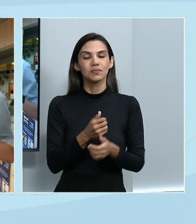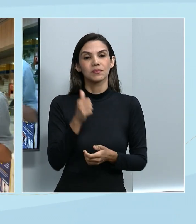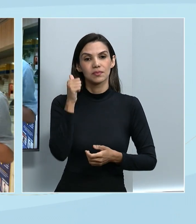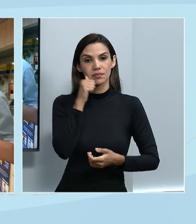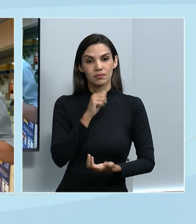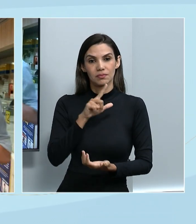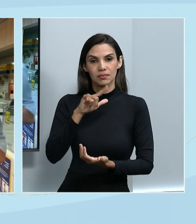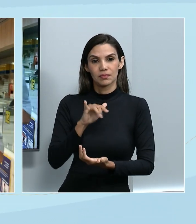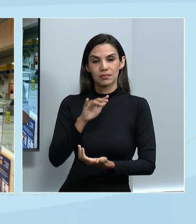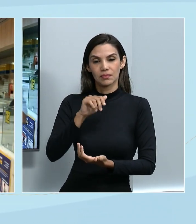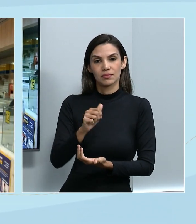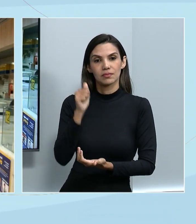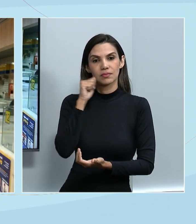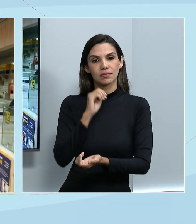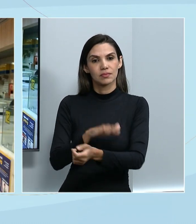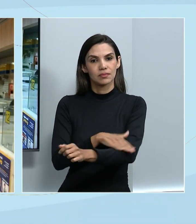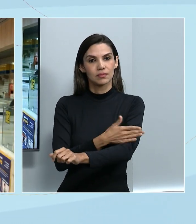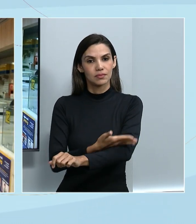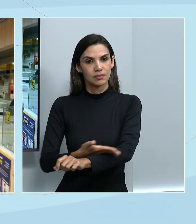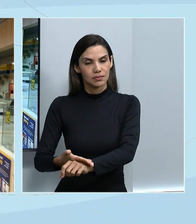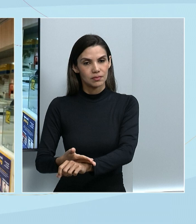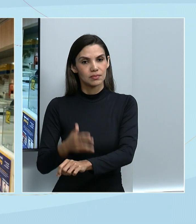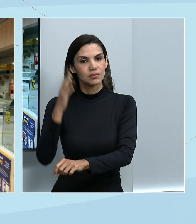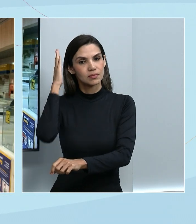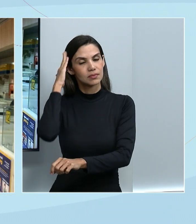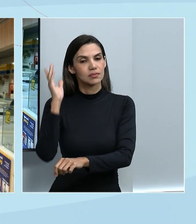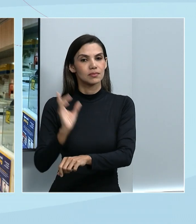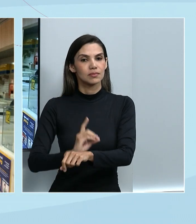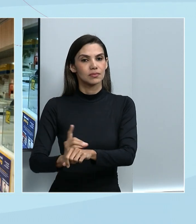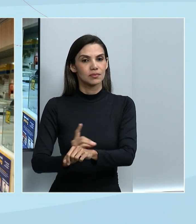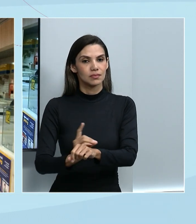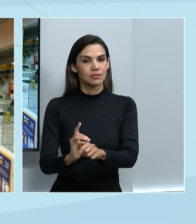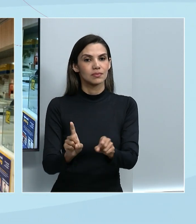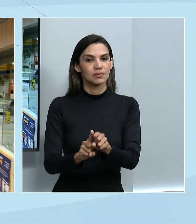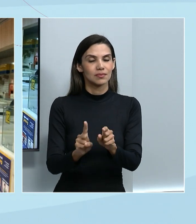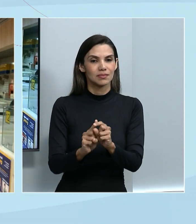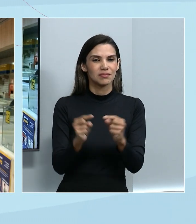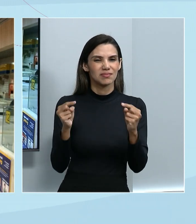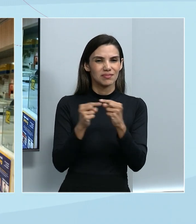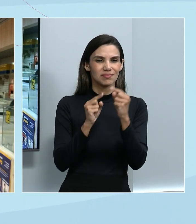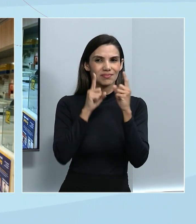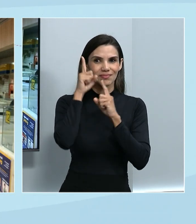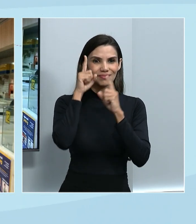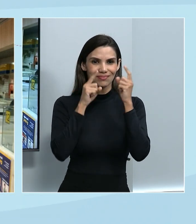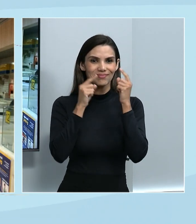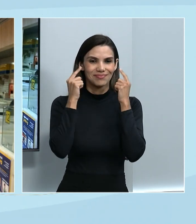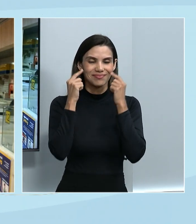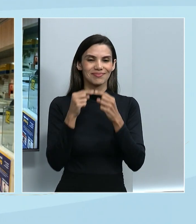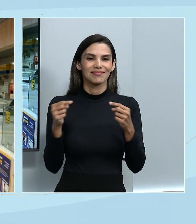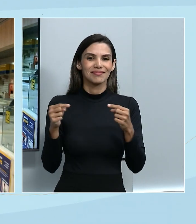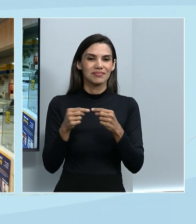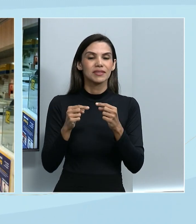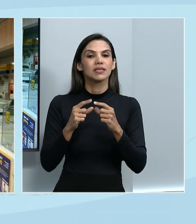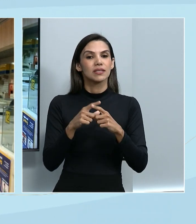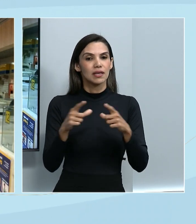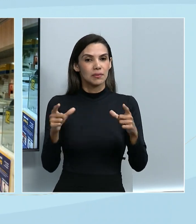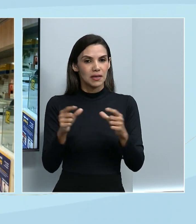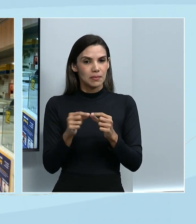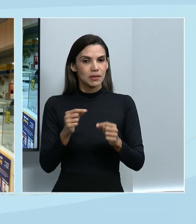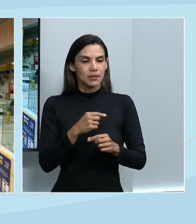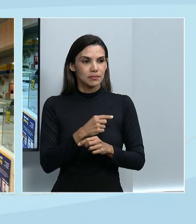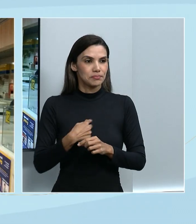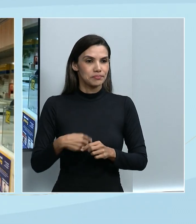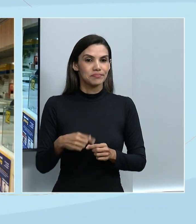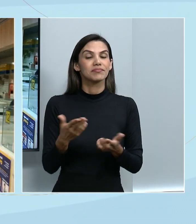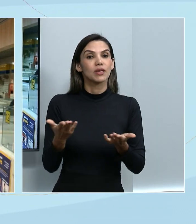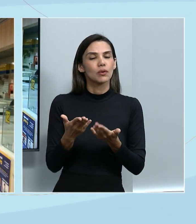Laís, ela é uma mulher branca, tem cabelos pretos e também tem traços orientais. Laís, primeiramente, obrigado pela entrevista e conta